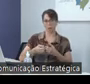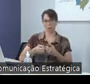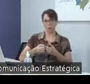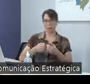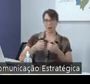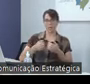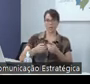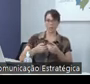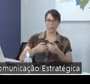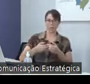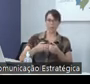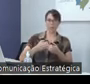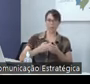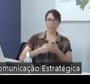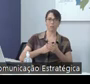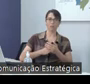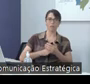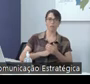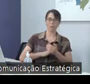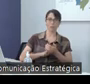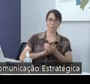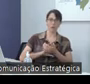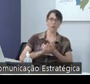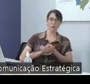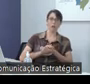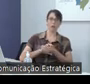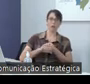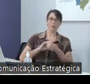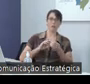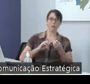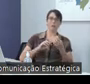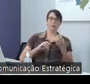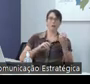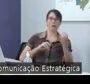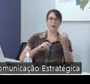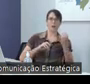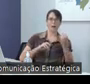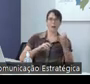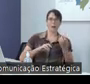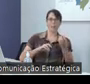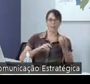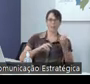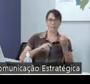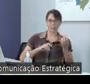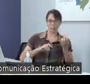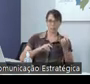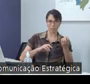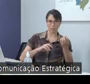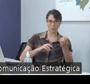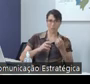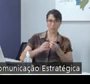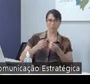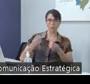social a ideia desse questionário e-social é para ver se a carga a